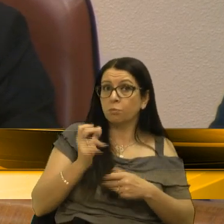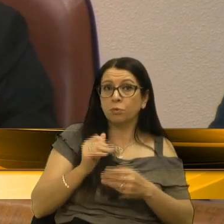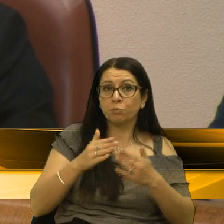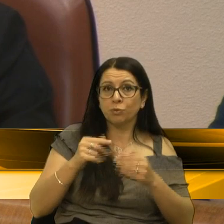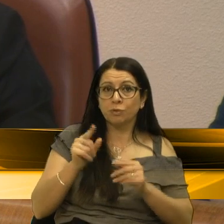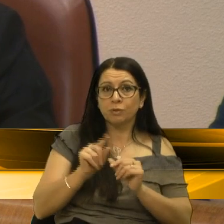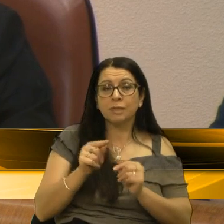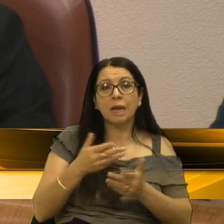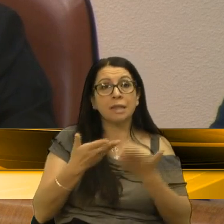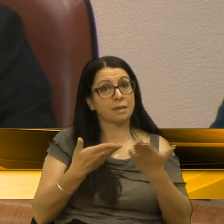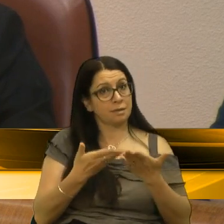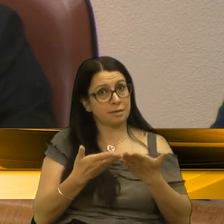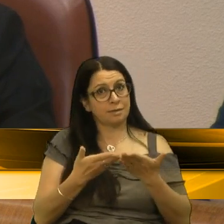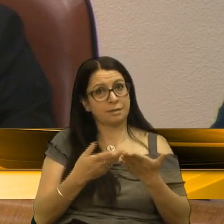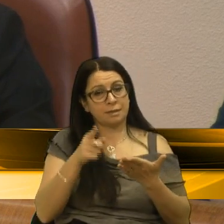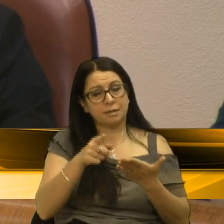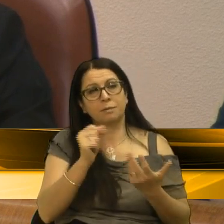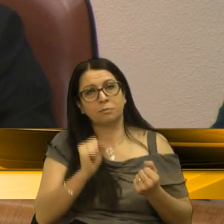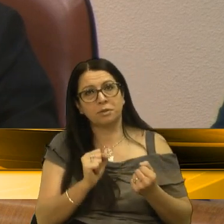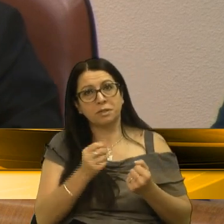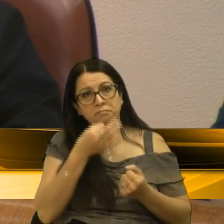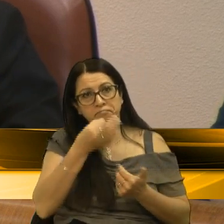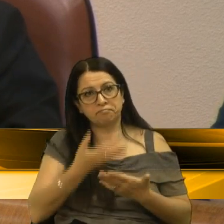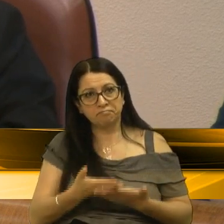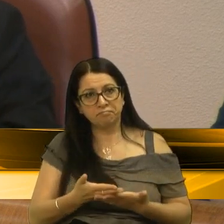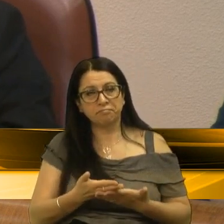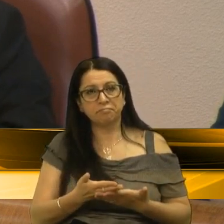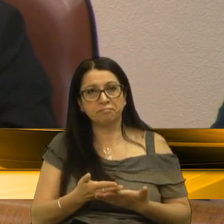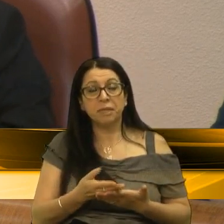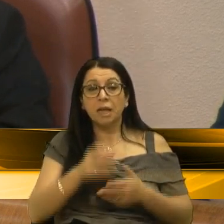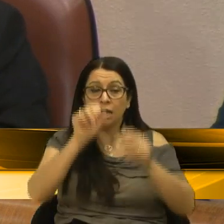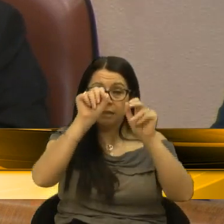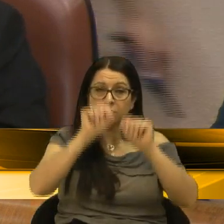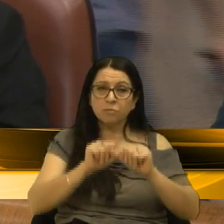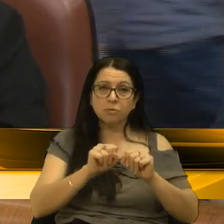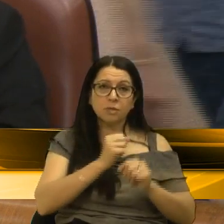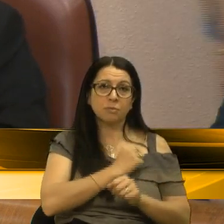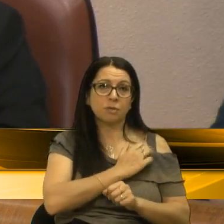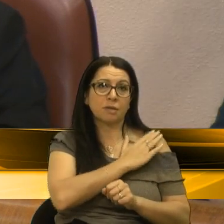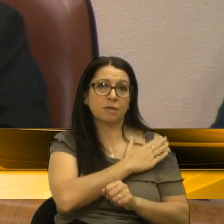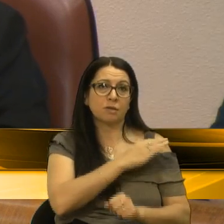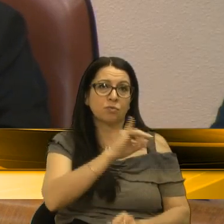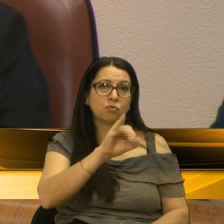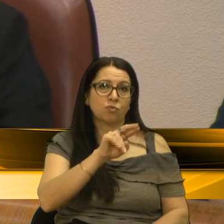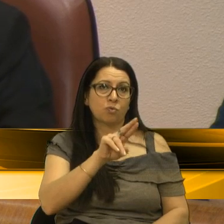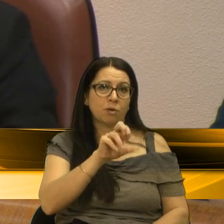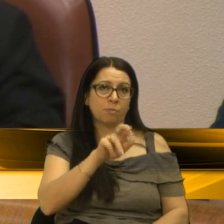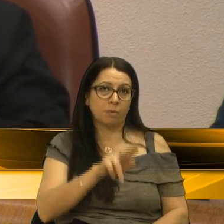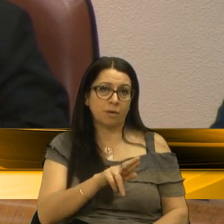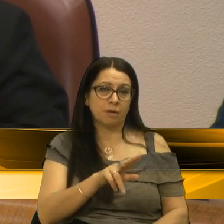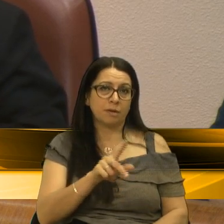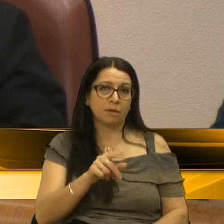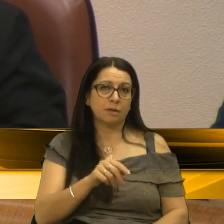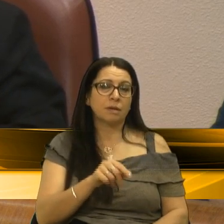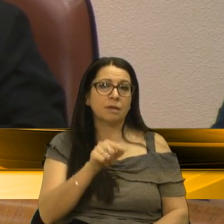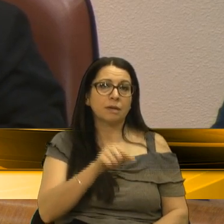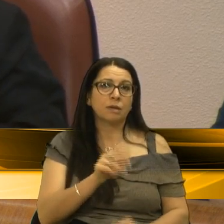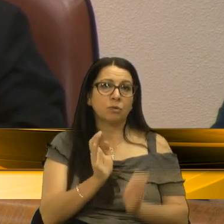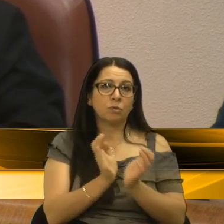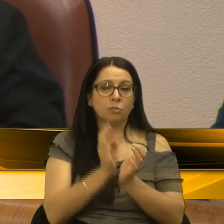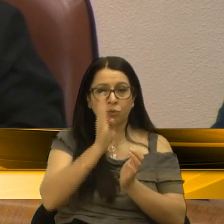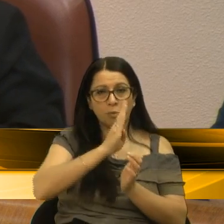seria atendido se eles dessem sugestões. A testemunha Tenente Coronel Julimar Fortes Pinheiro, comandante do Corpo de